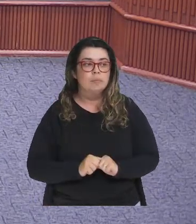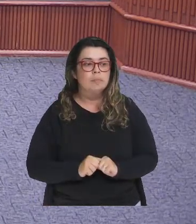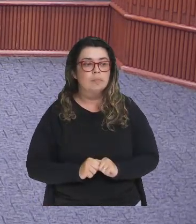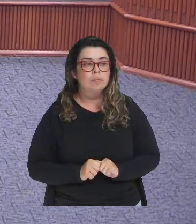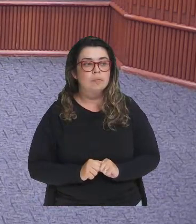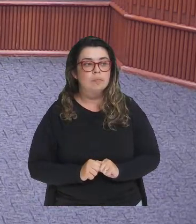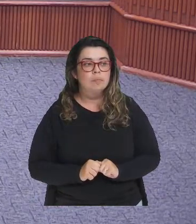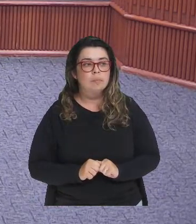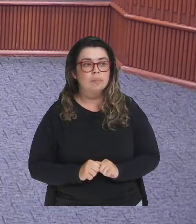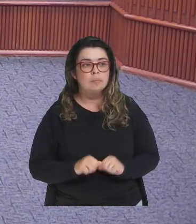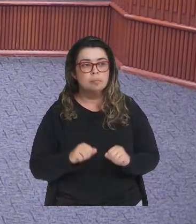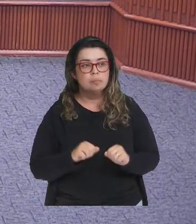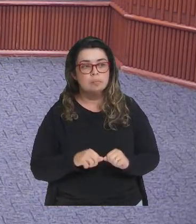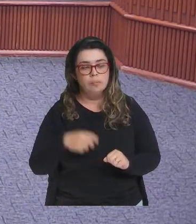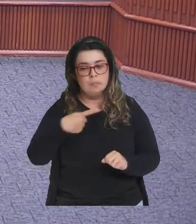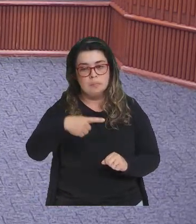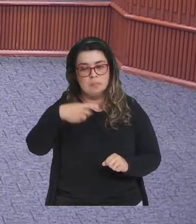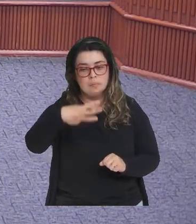de lei